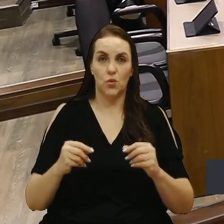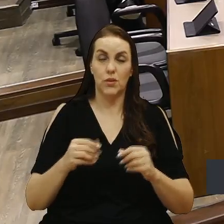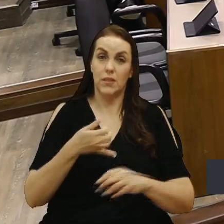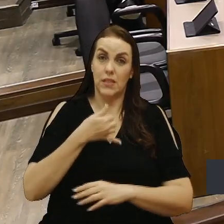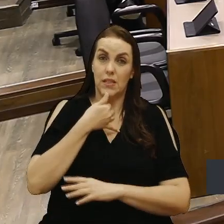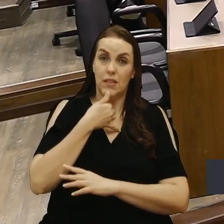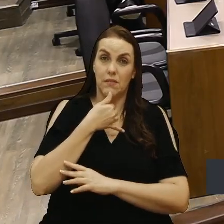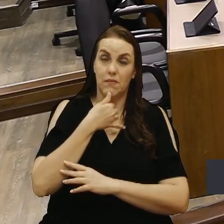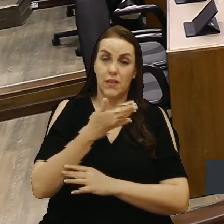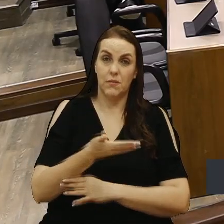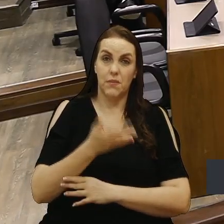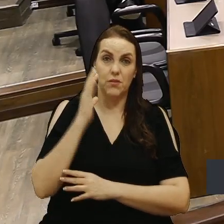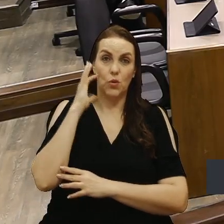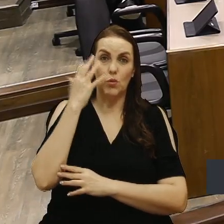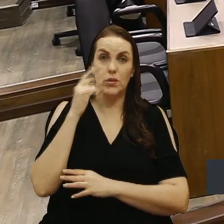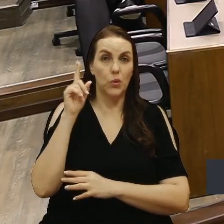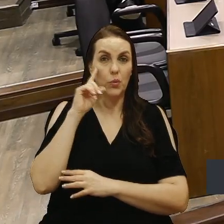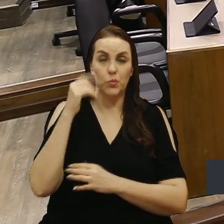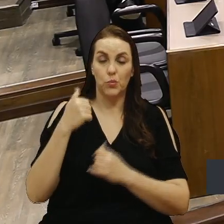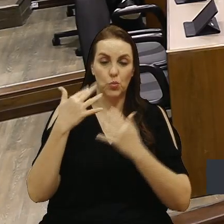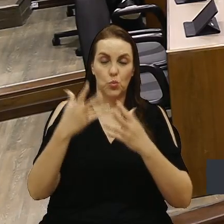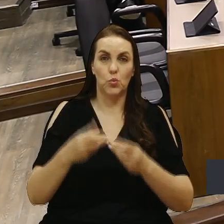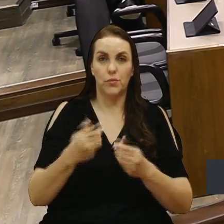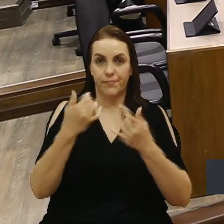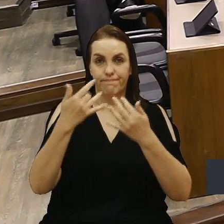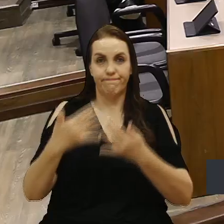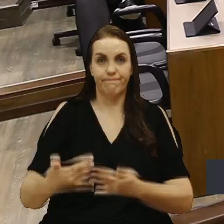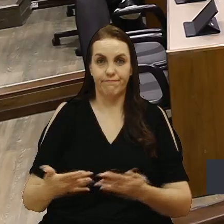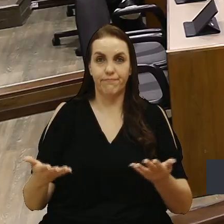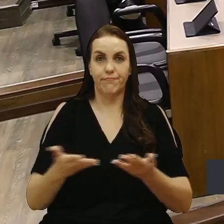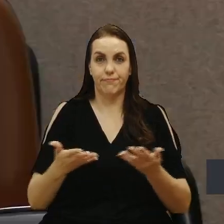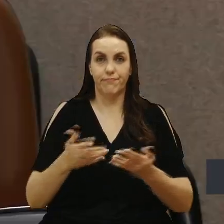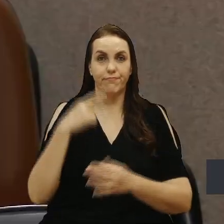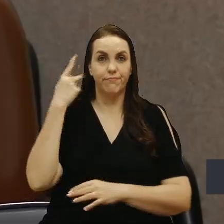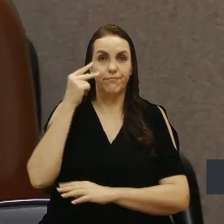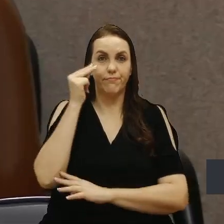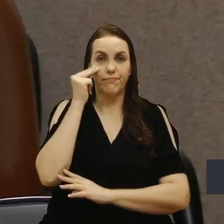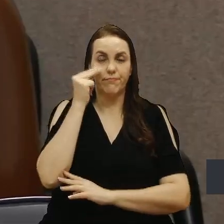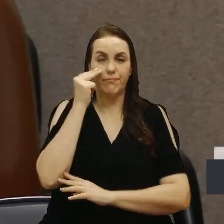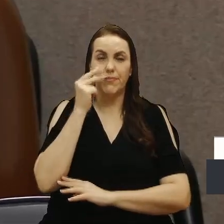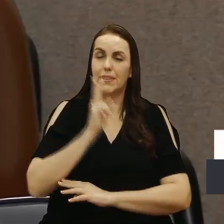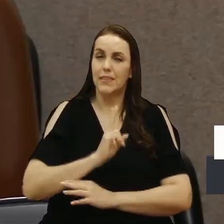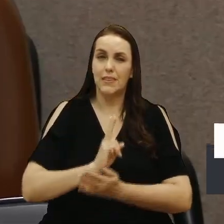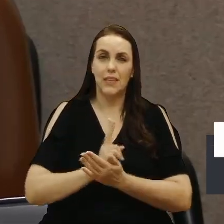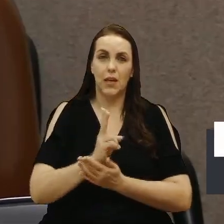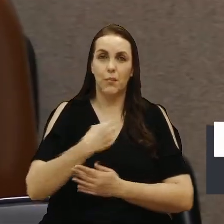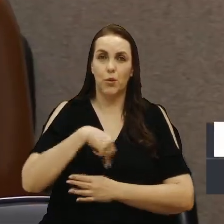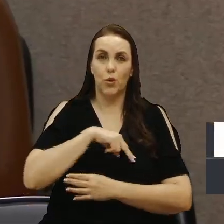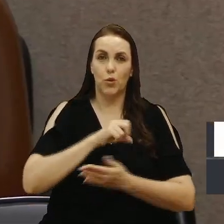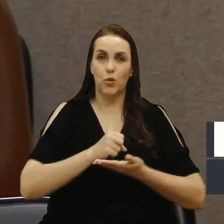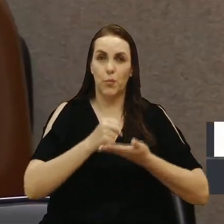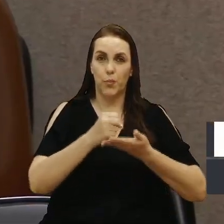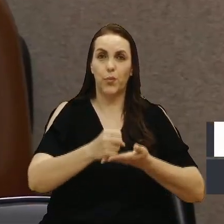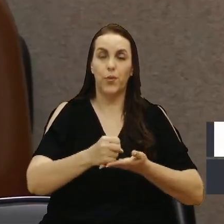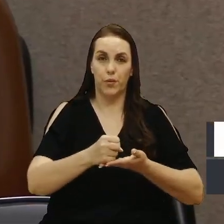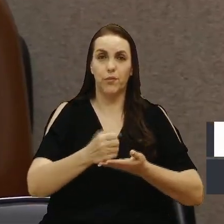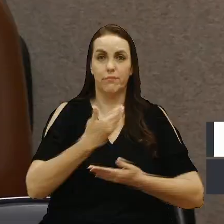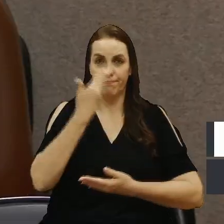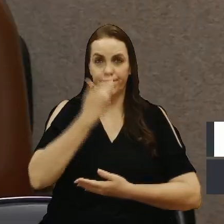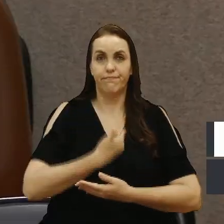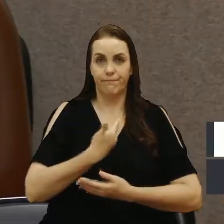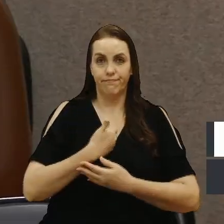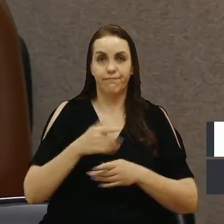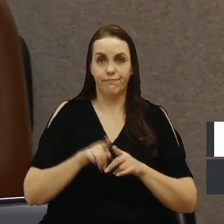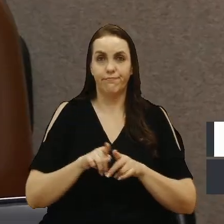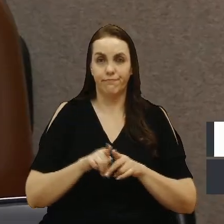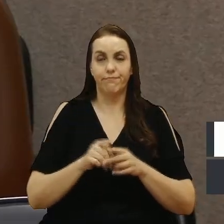infelizmente passaram por tudo isso que a gente está falando aqui, vereador Cláudio, que contem sempre com a gente, né? Contem sempre com esse vereador